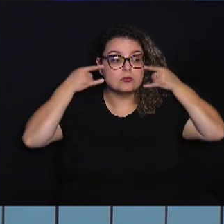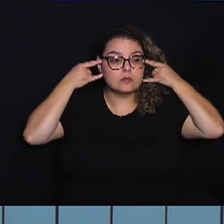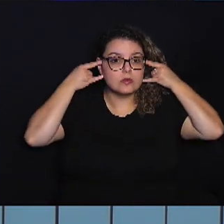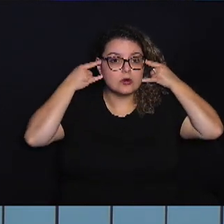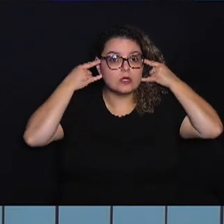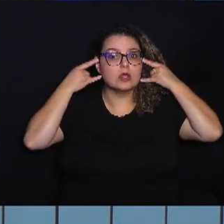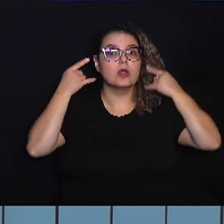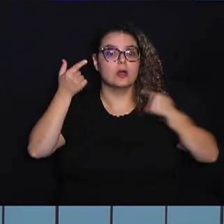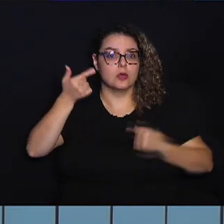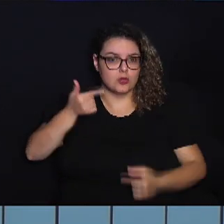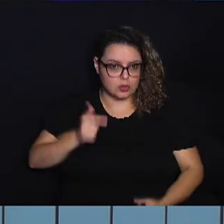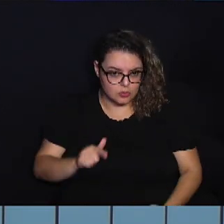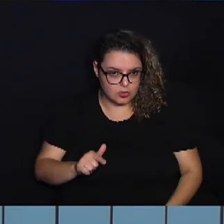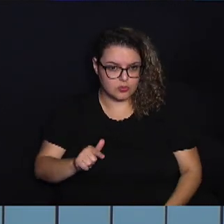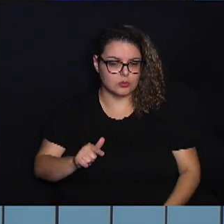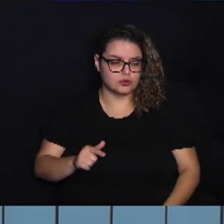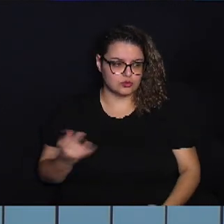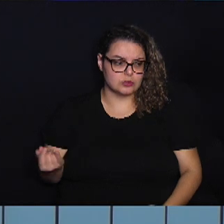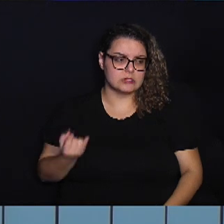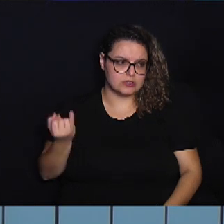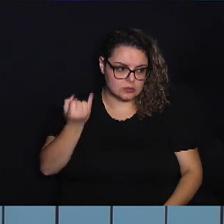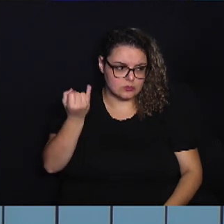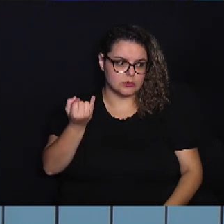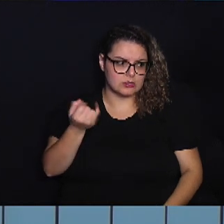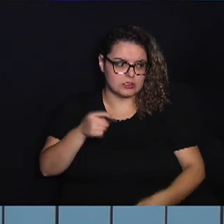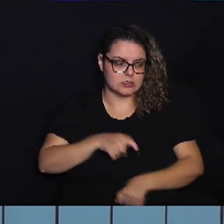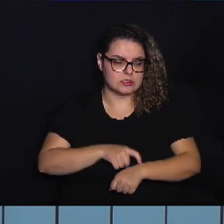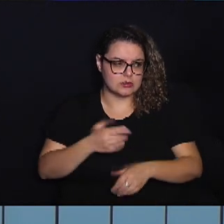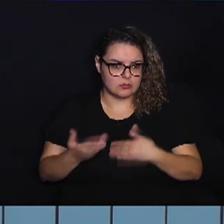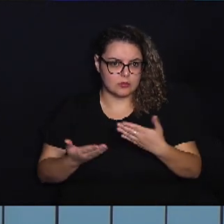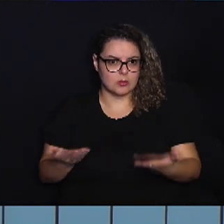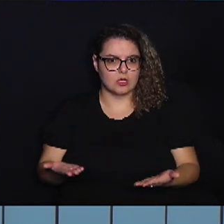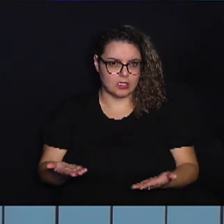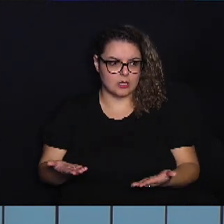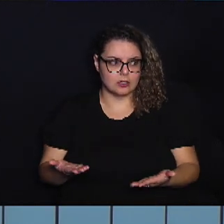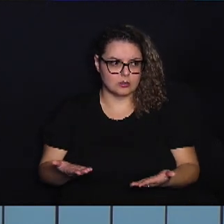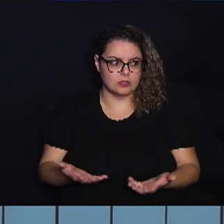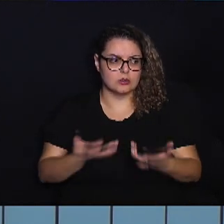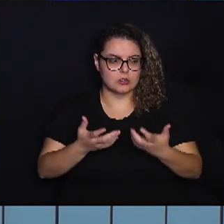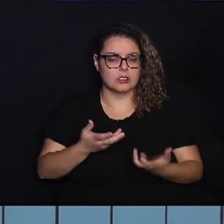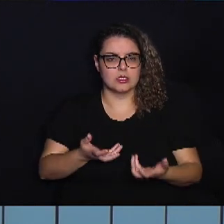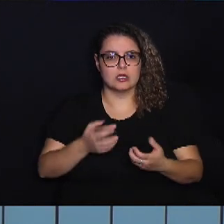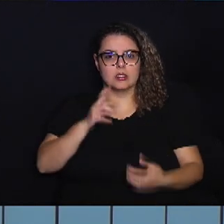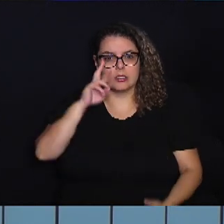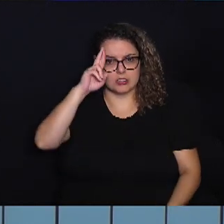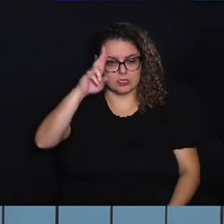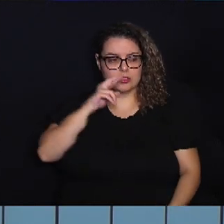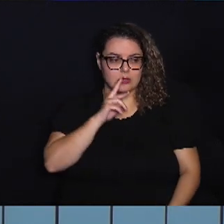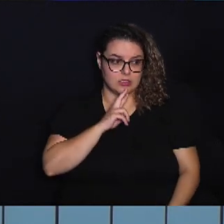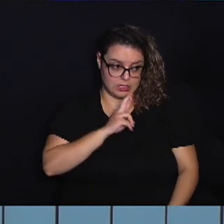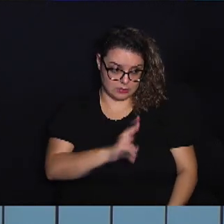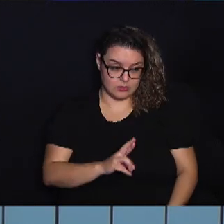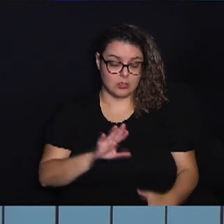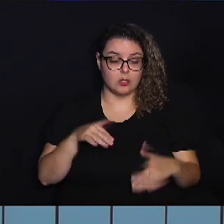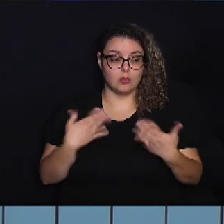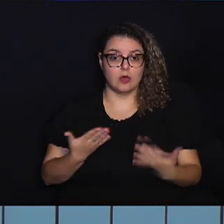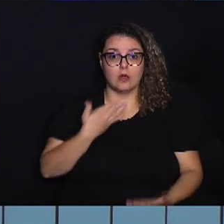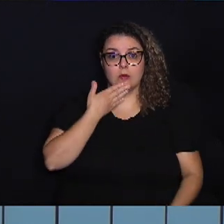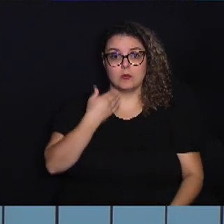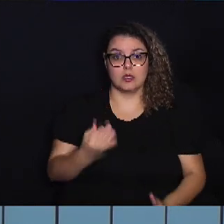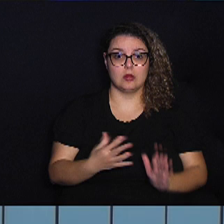ainda continua indispensável nesses casos, e eu queria também que a senhora respondesse qual que é o melhor